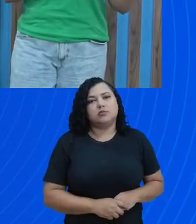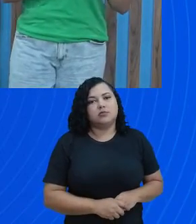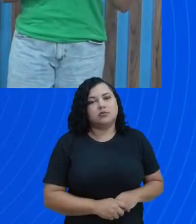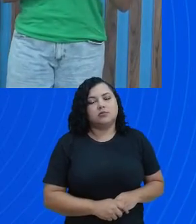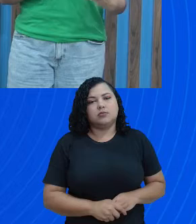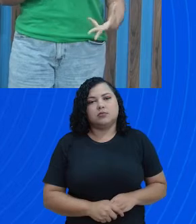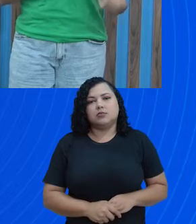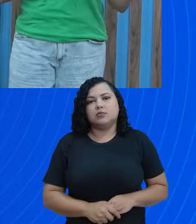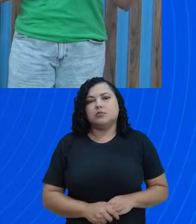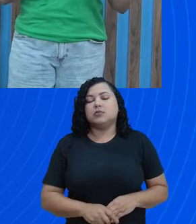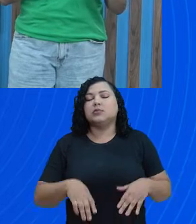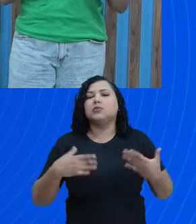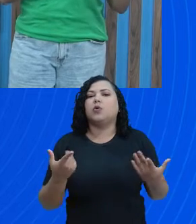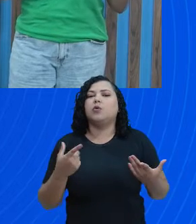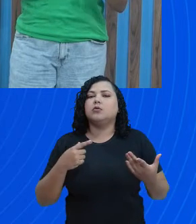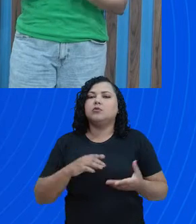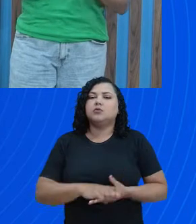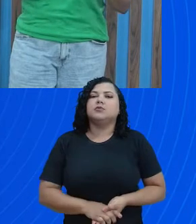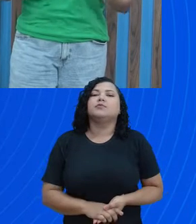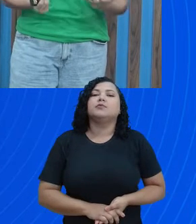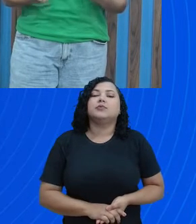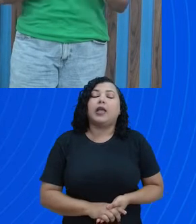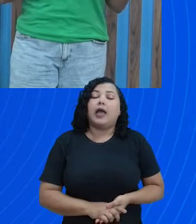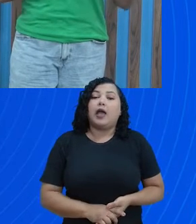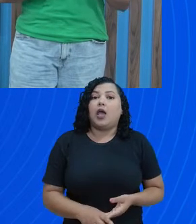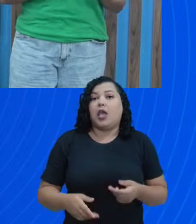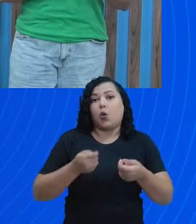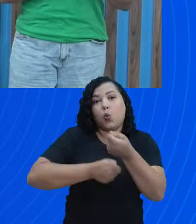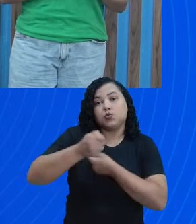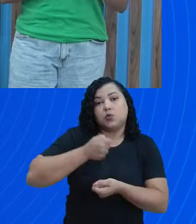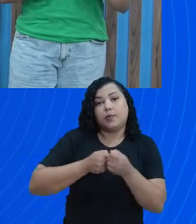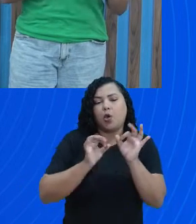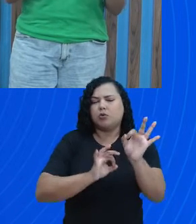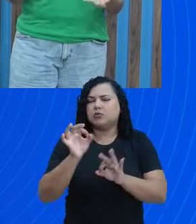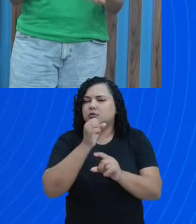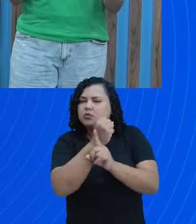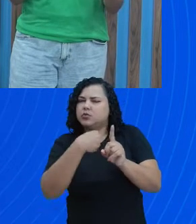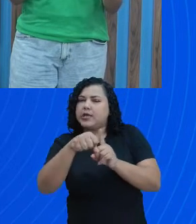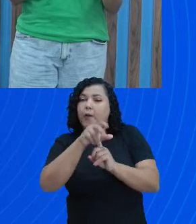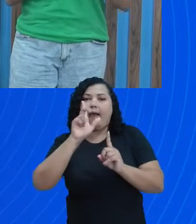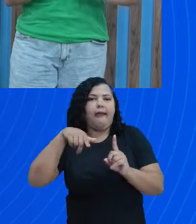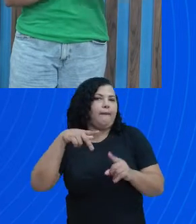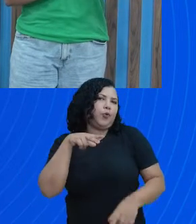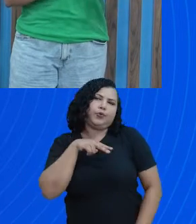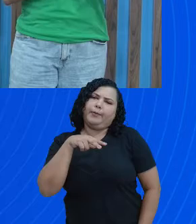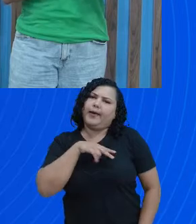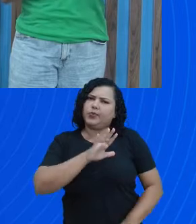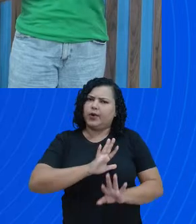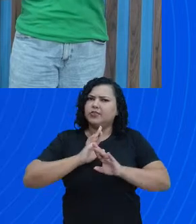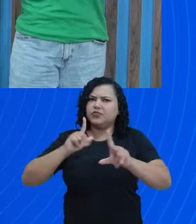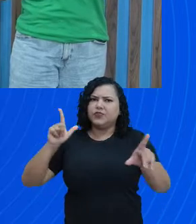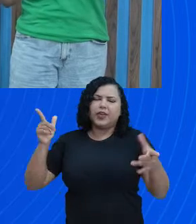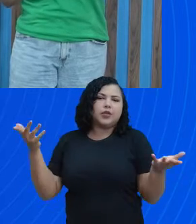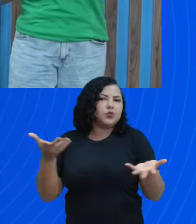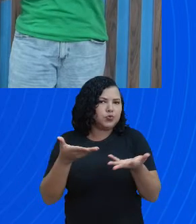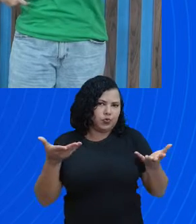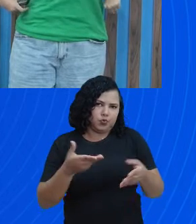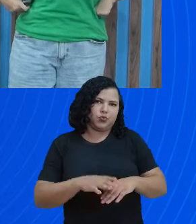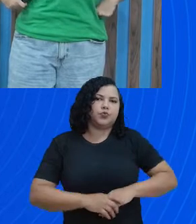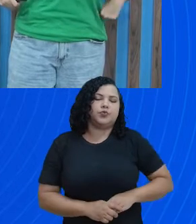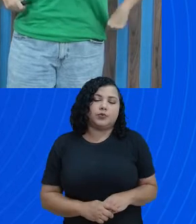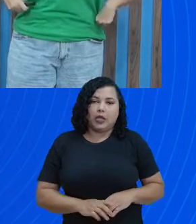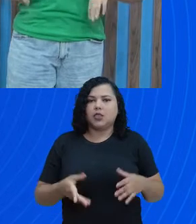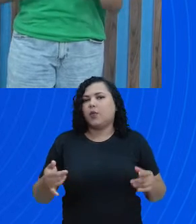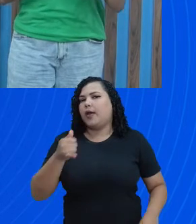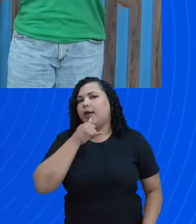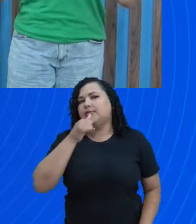cuja economia e cuja organização social é muito particular, é muito diferente do que a gente entende hoje. Então,